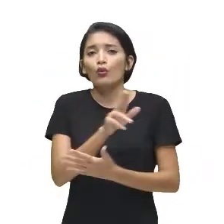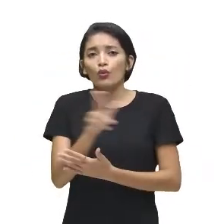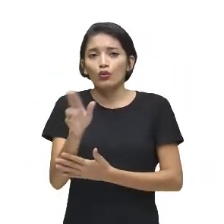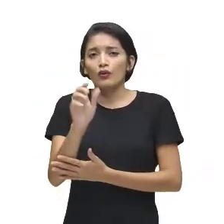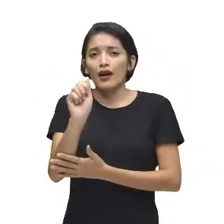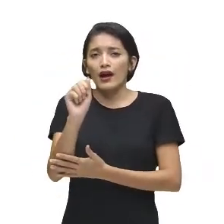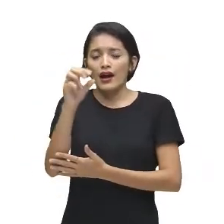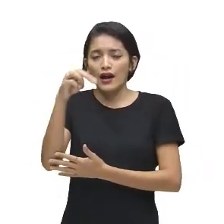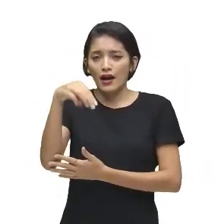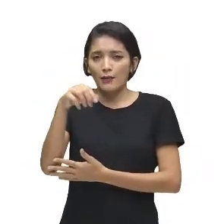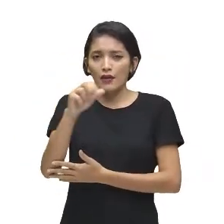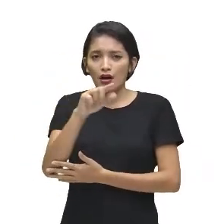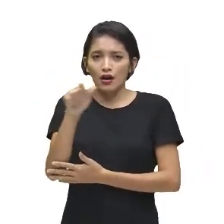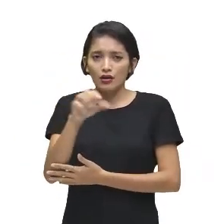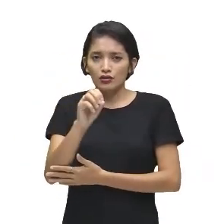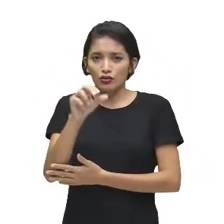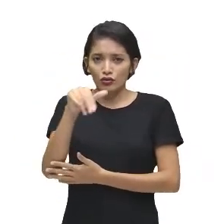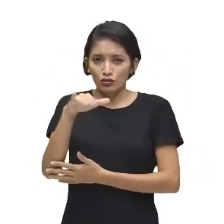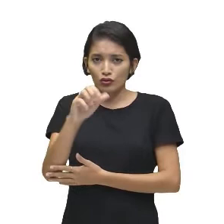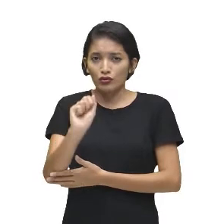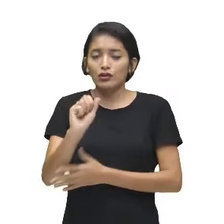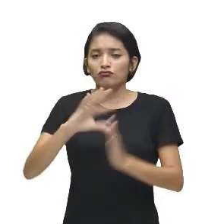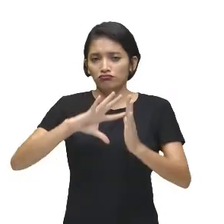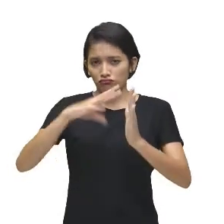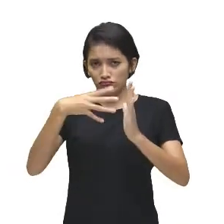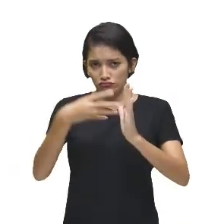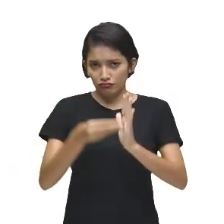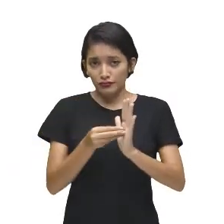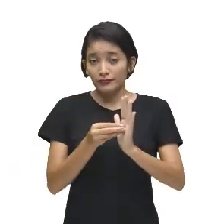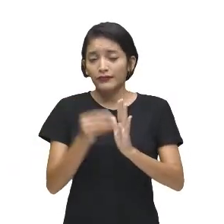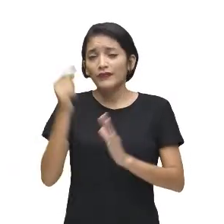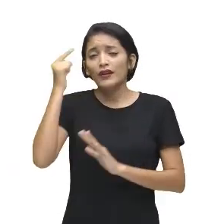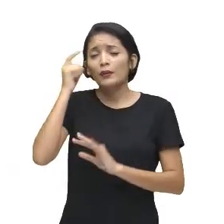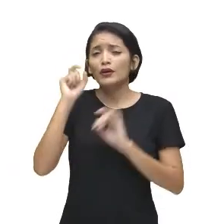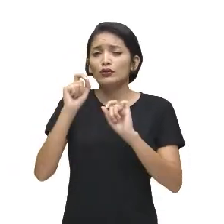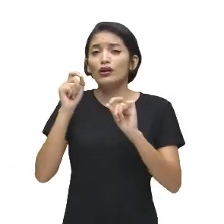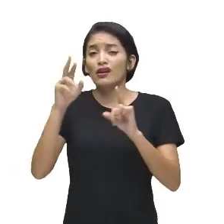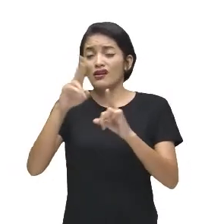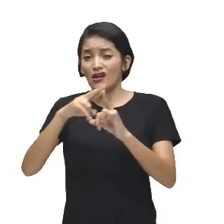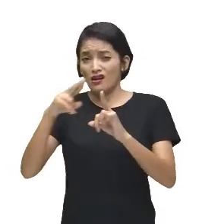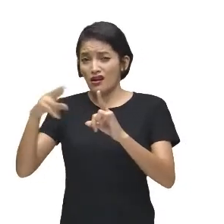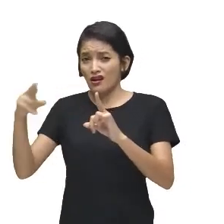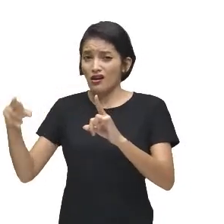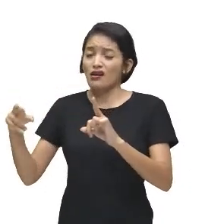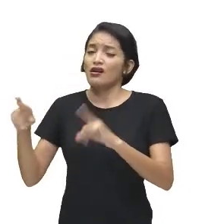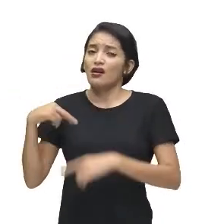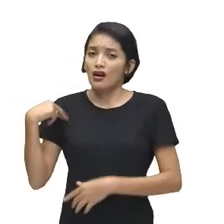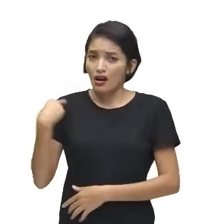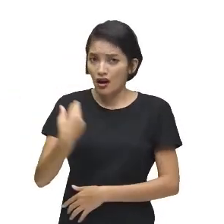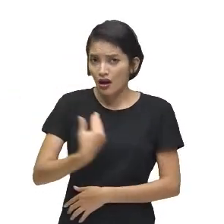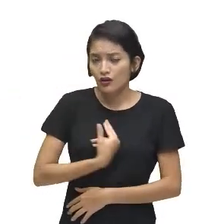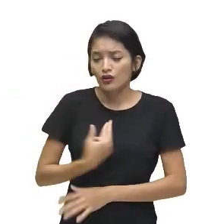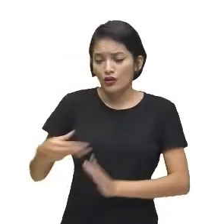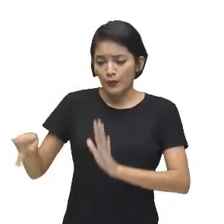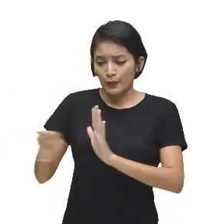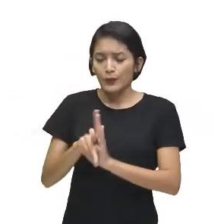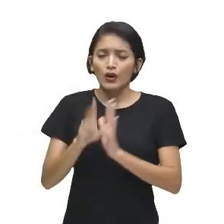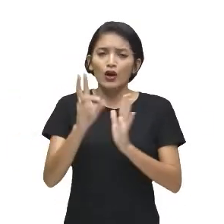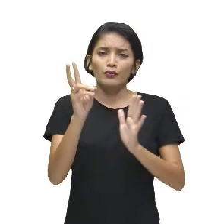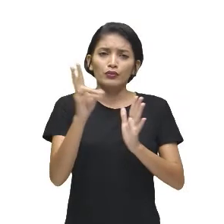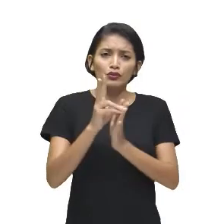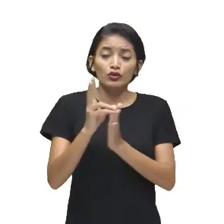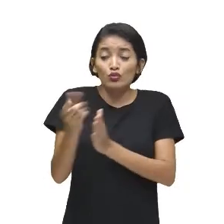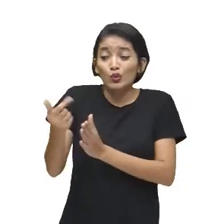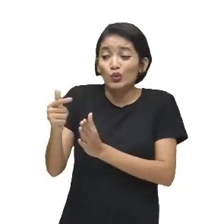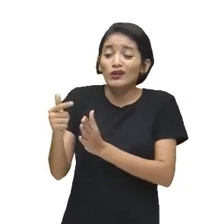Então, quero que você pense que também a religiosidade indígena, apesar de não ter um livro